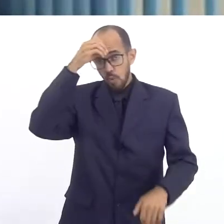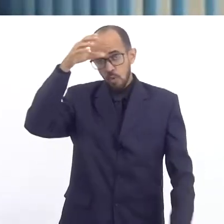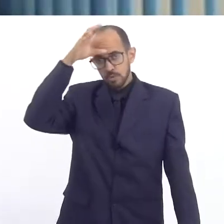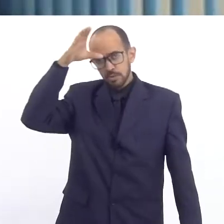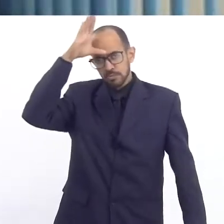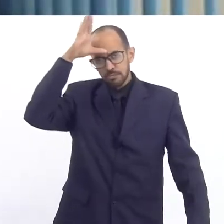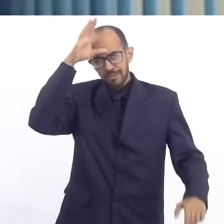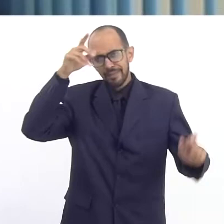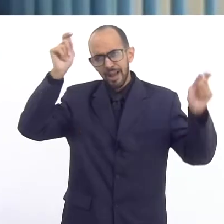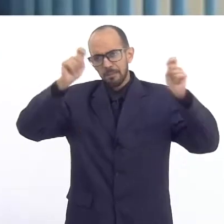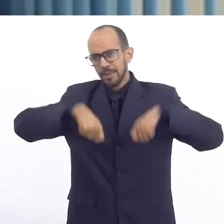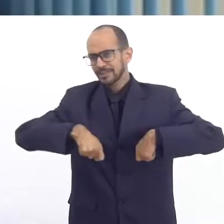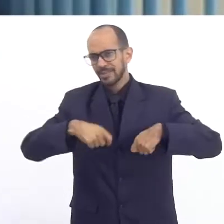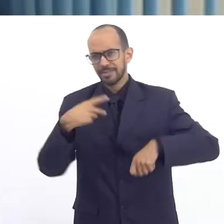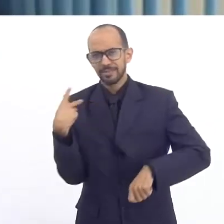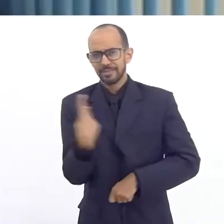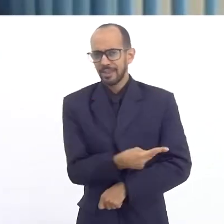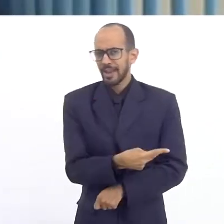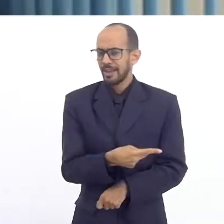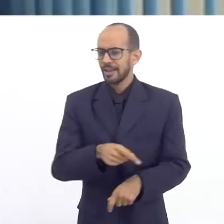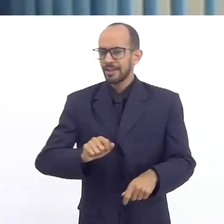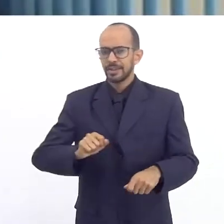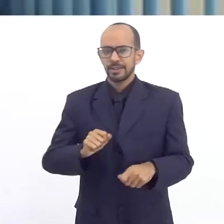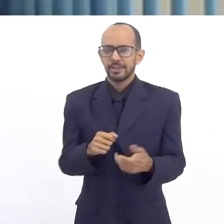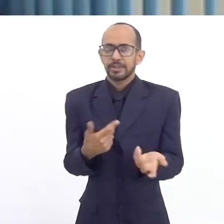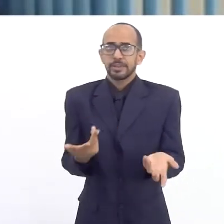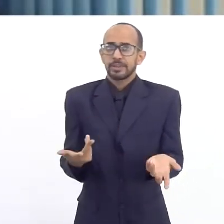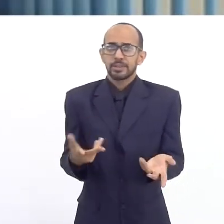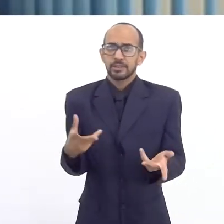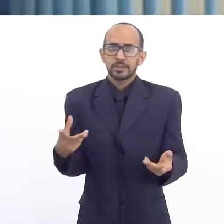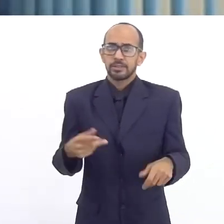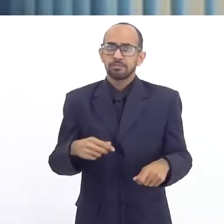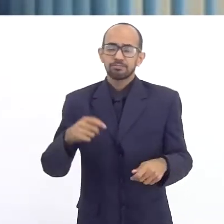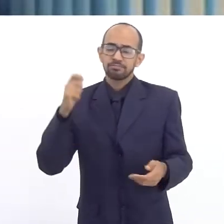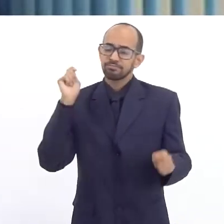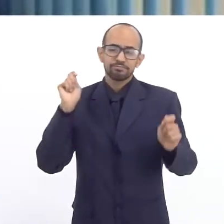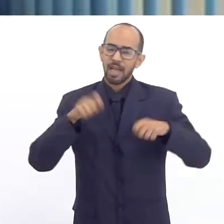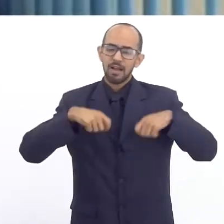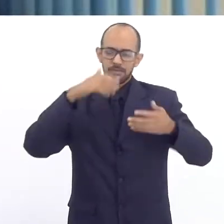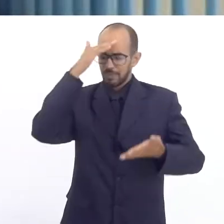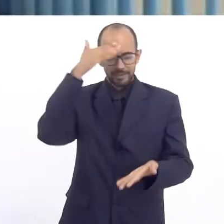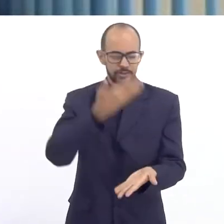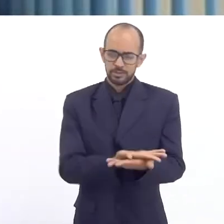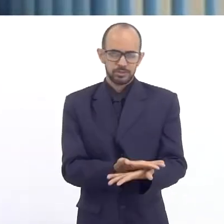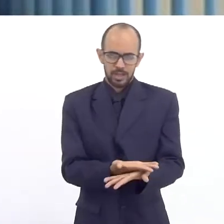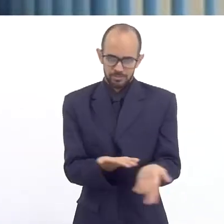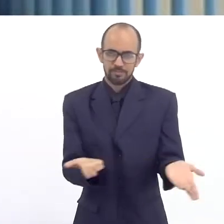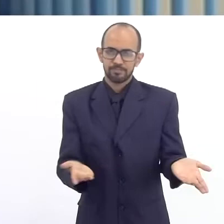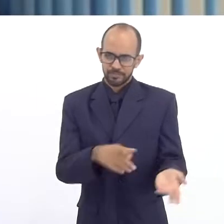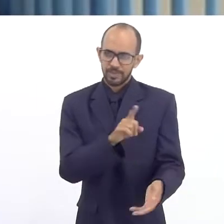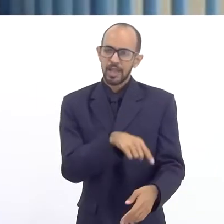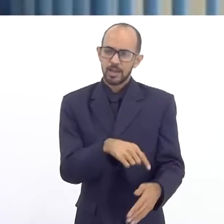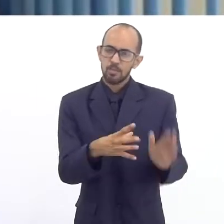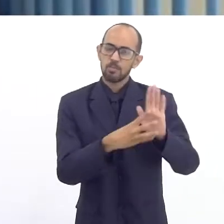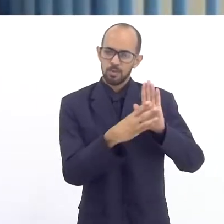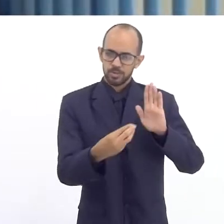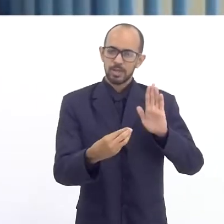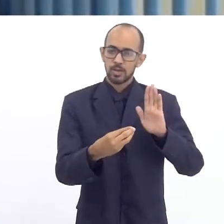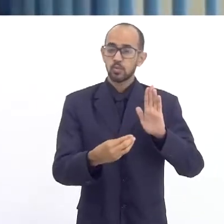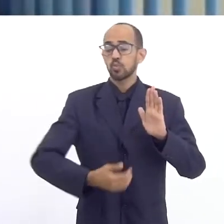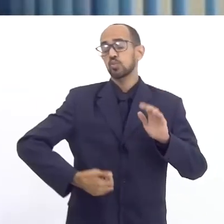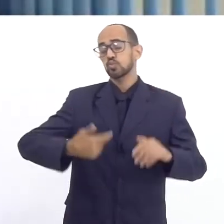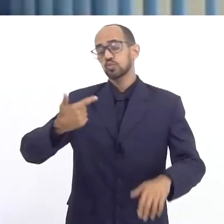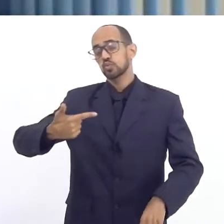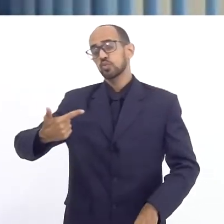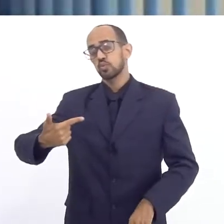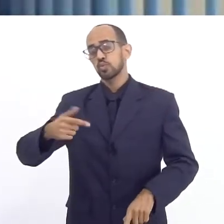de conhecimento e de capacidade que é praticamente inacreditável. Então, esse exemplo era